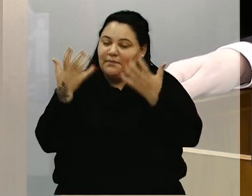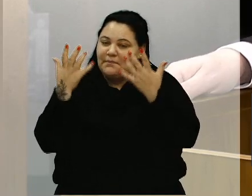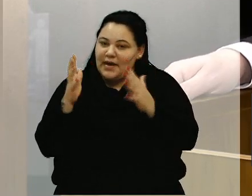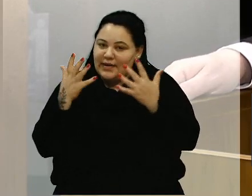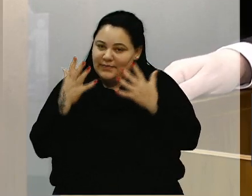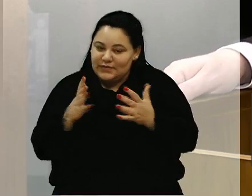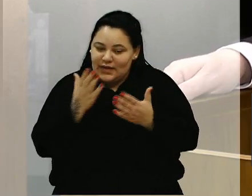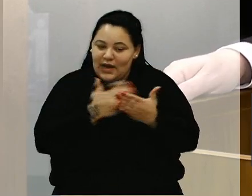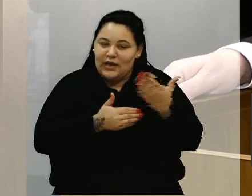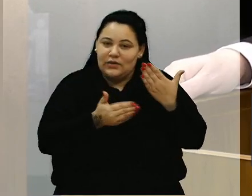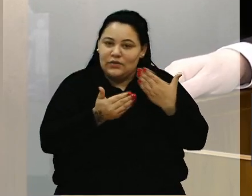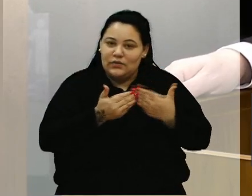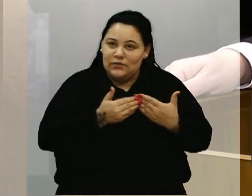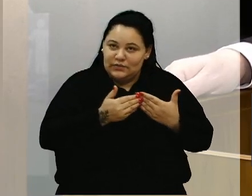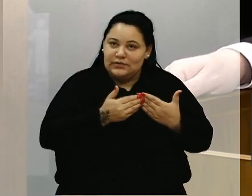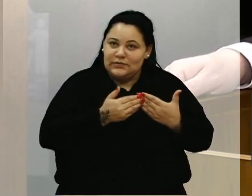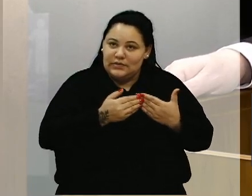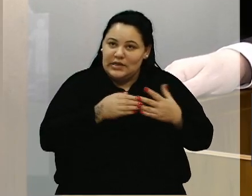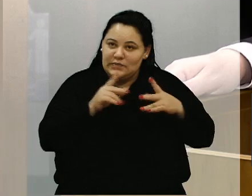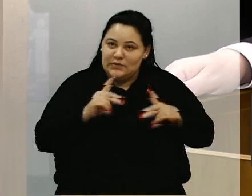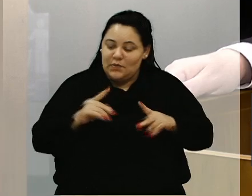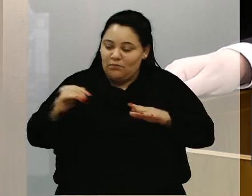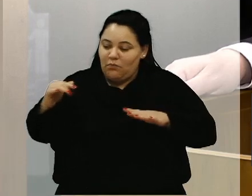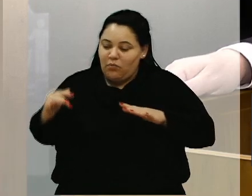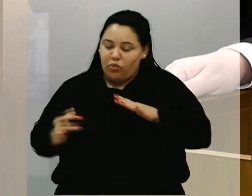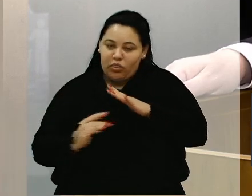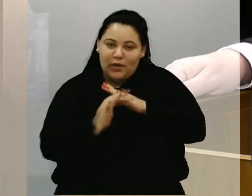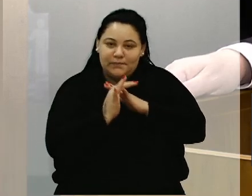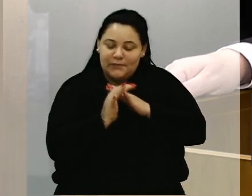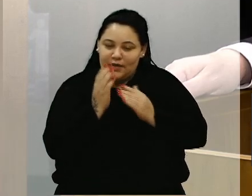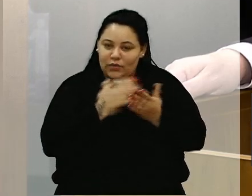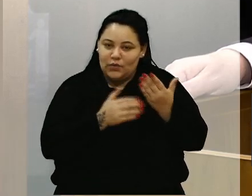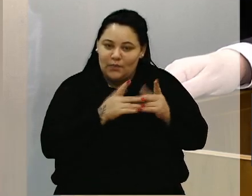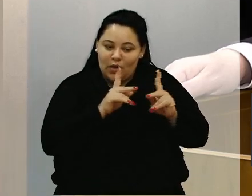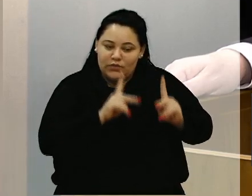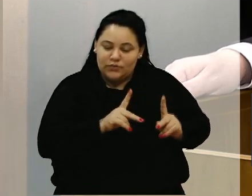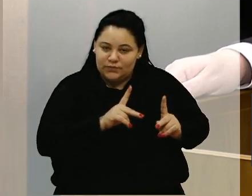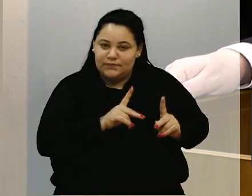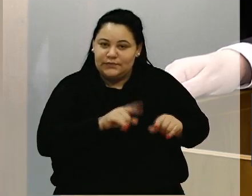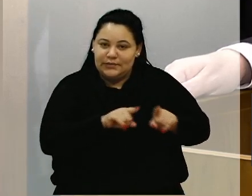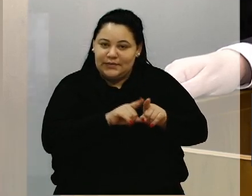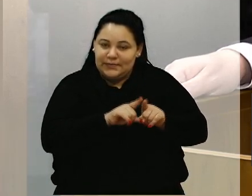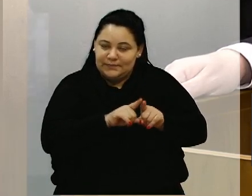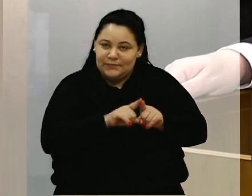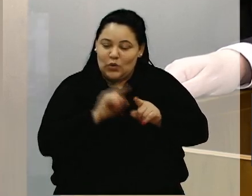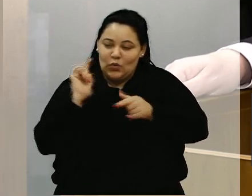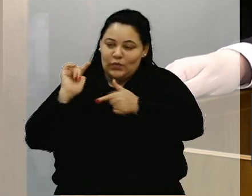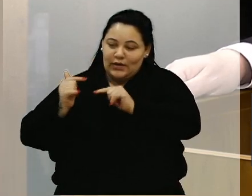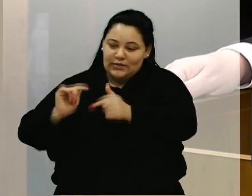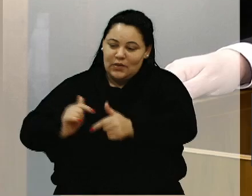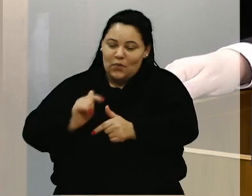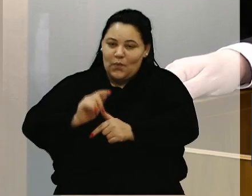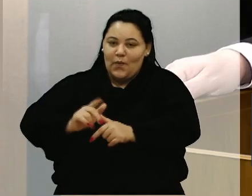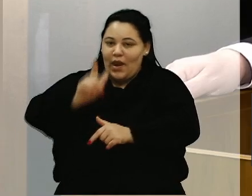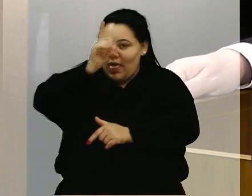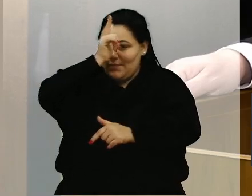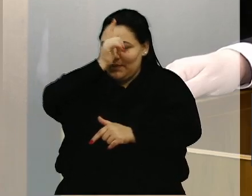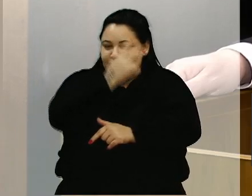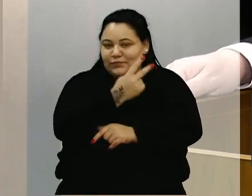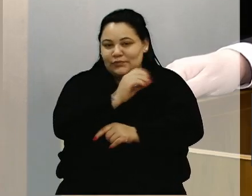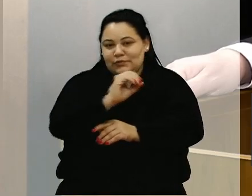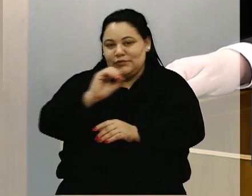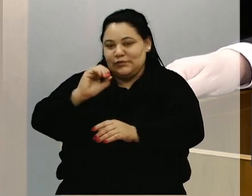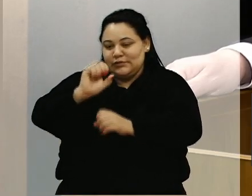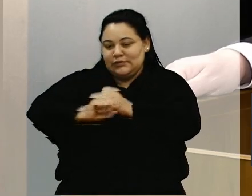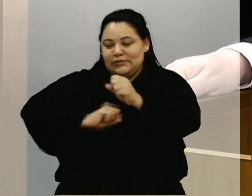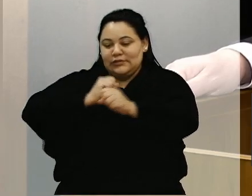a todos os descendentes, todas as pessoas de origem alemã, pelos 200 anos